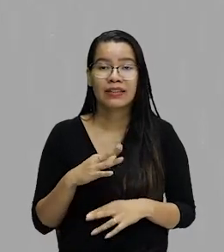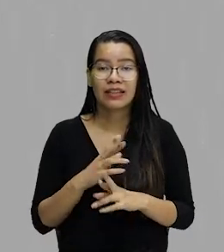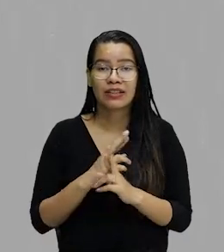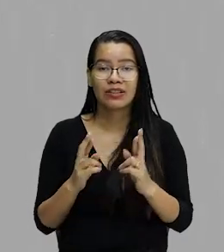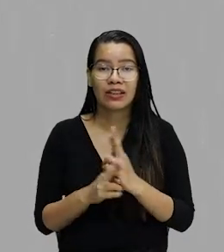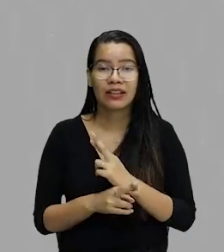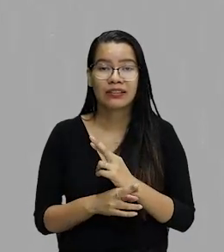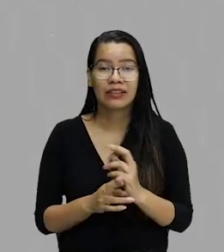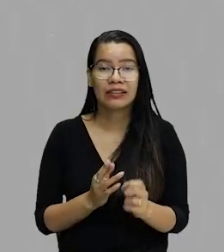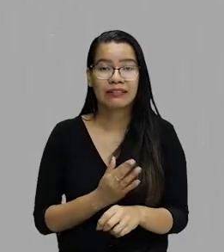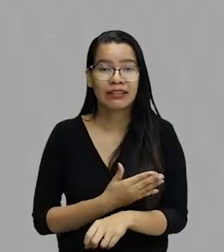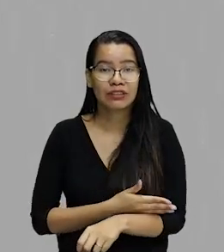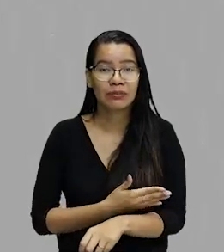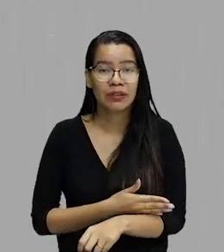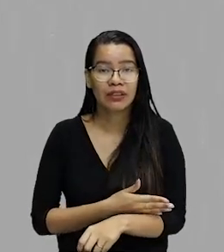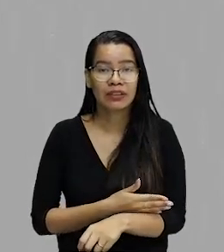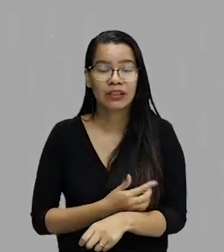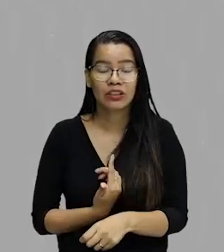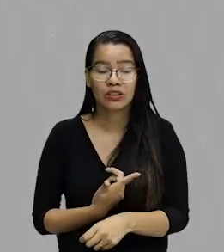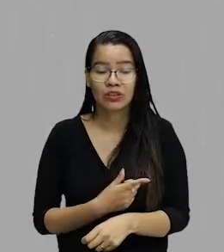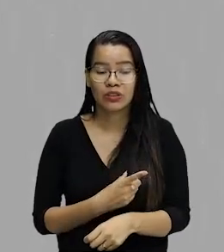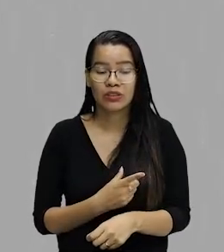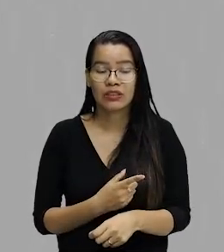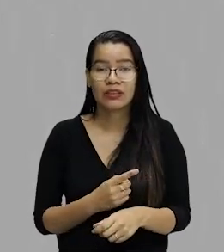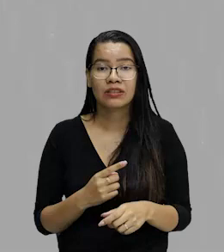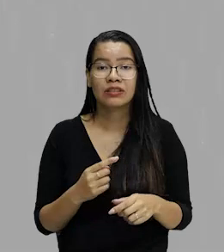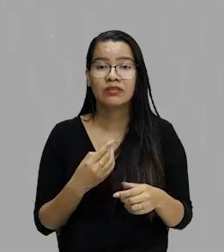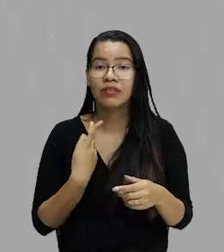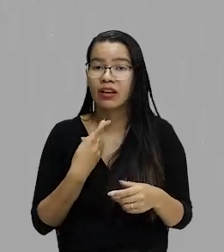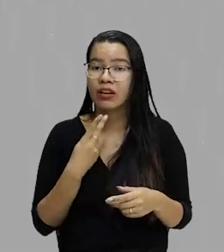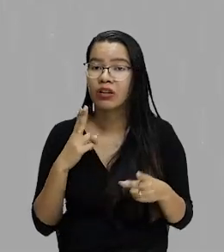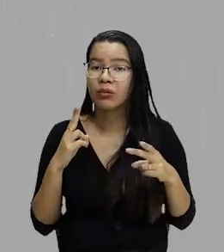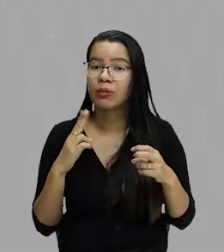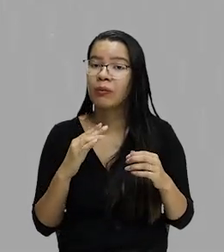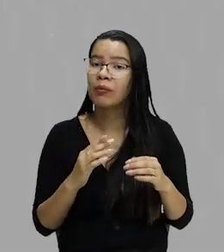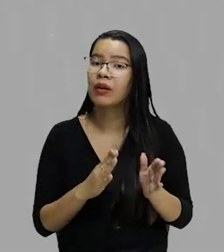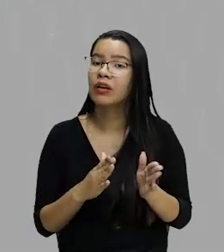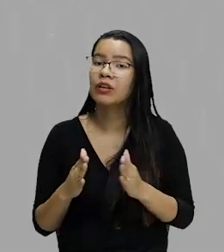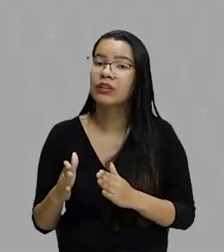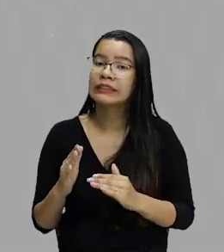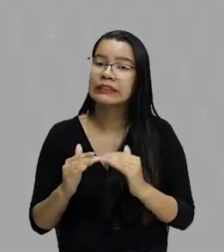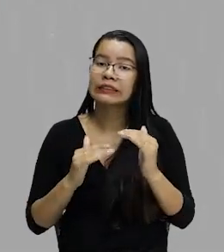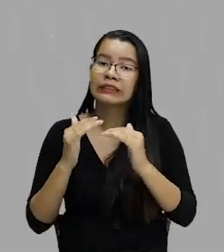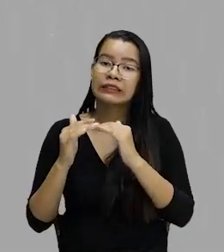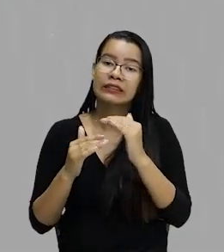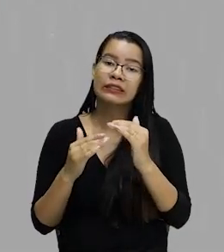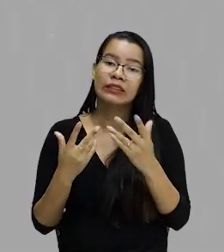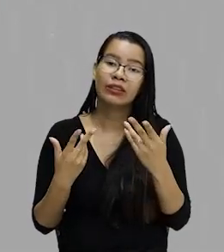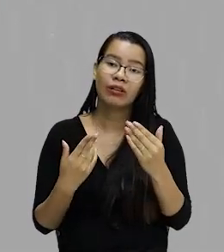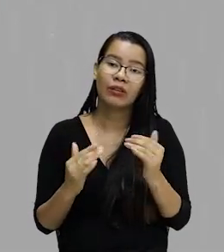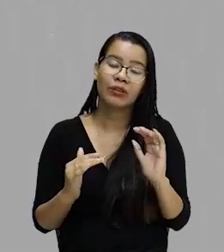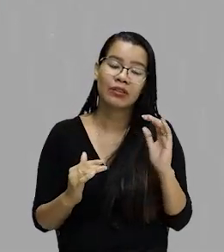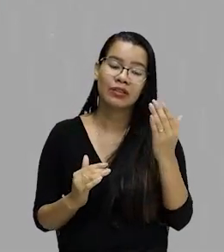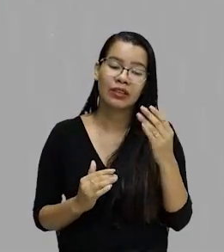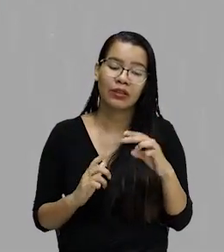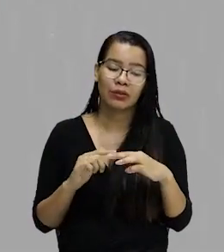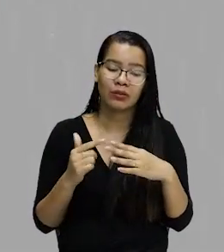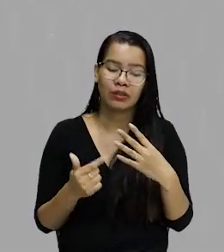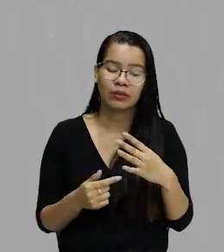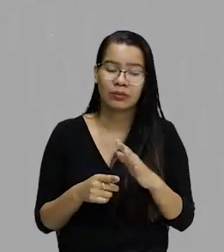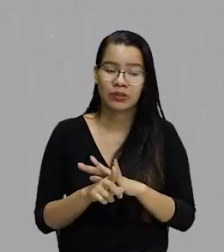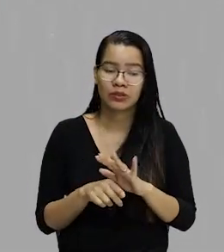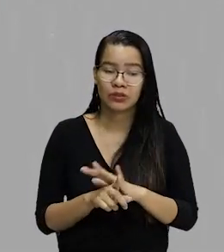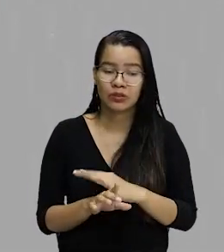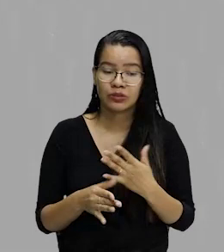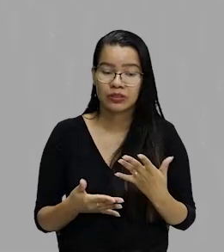Média. E nós estamos pegando o período de transição. Mais uma vez, como aconteceu aqui na quarta questão, quando você